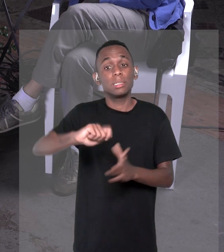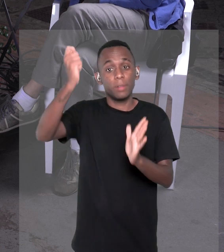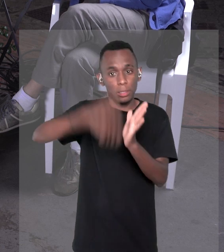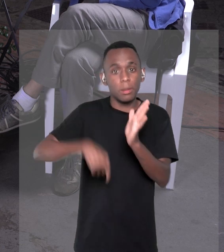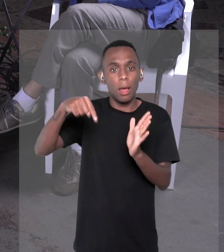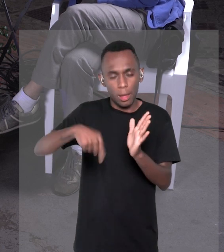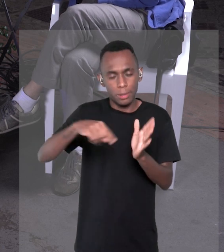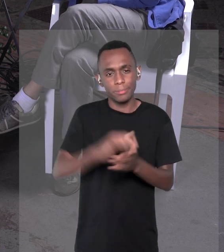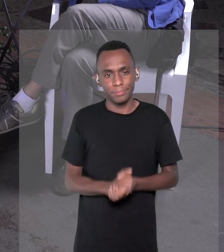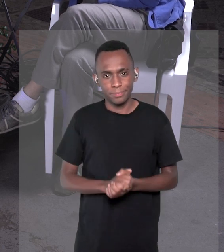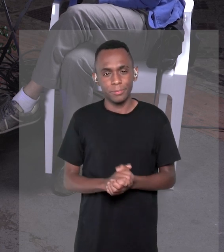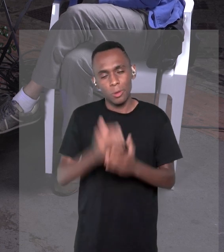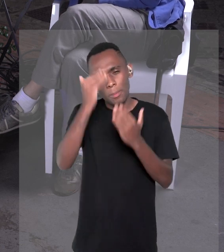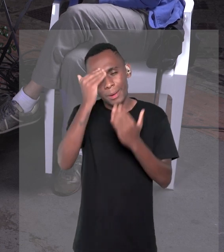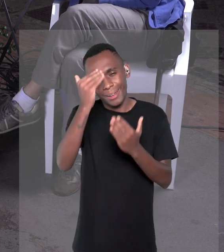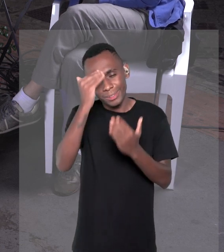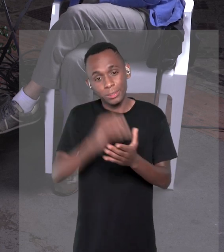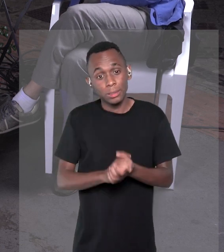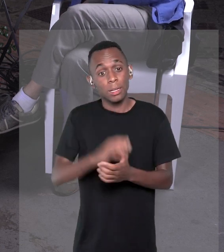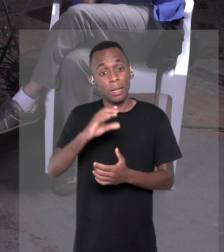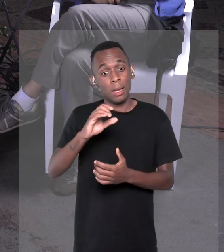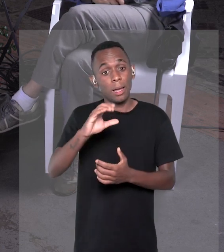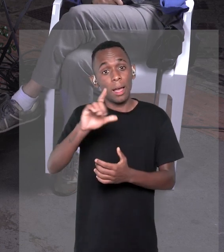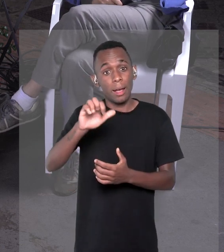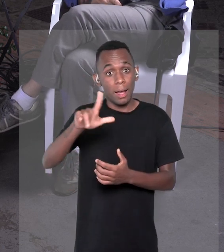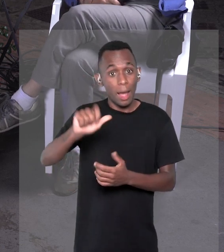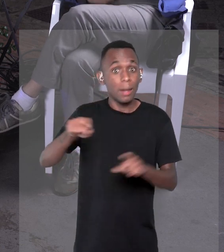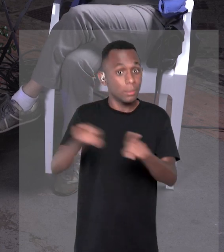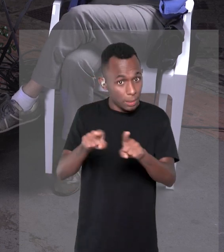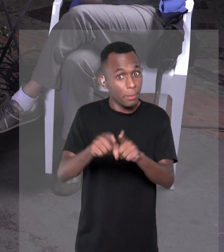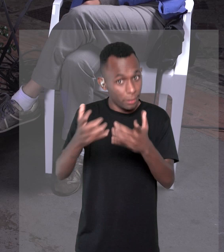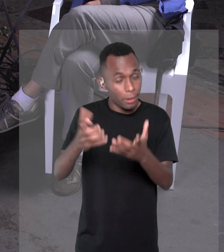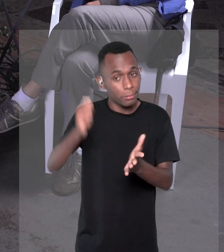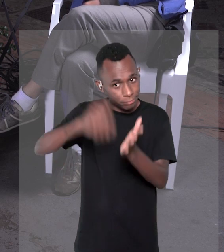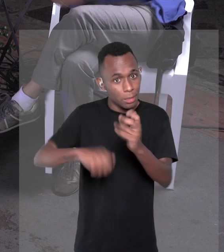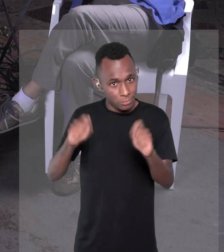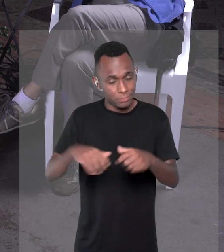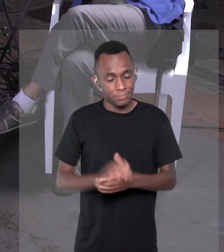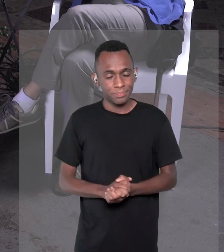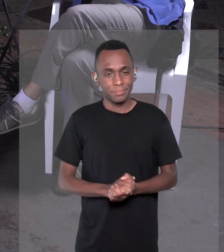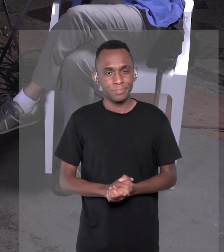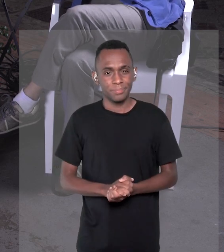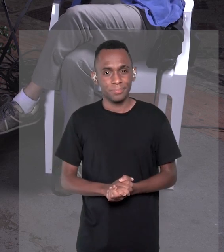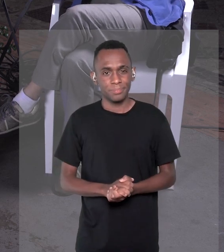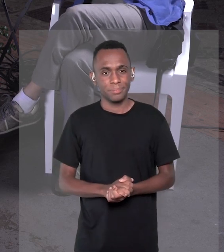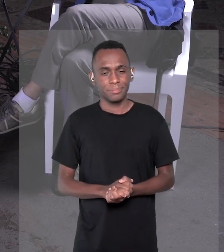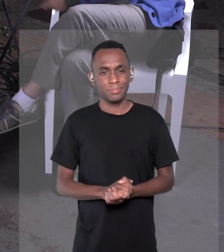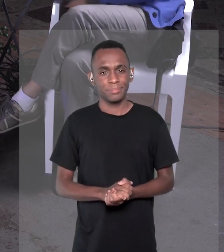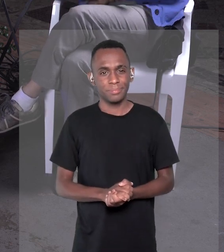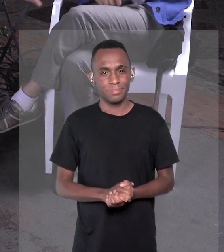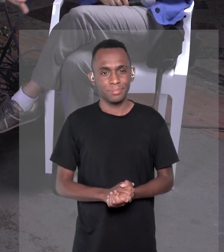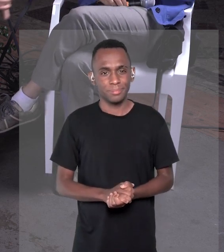né? Dou muita importância. Muito obrigado. O importante é que a gente se diverte no final. É isso Não é? mesmo. Não é?